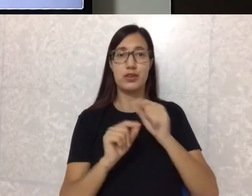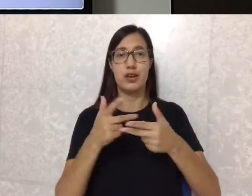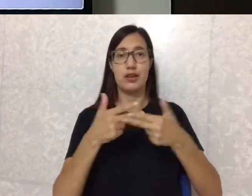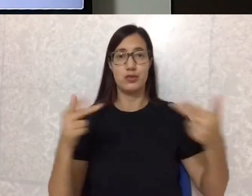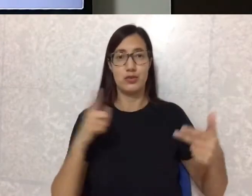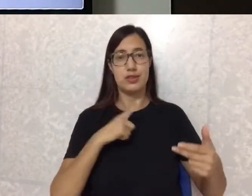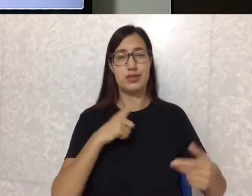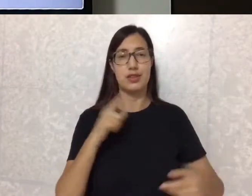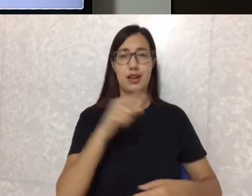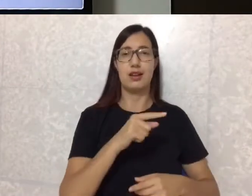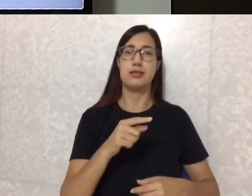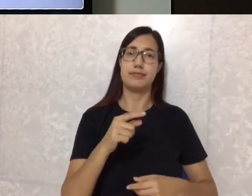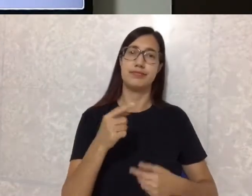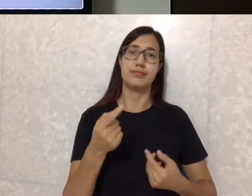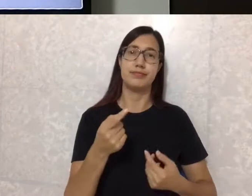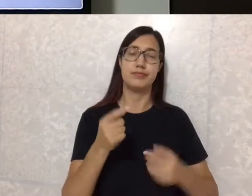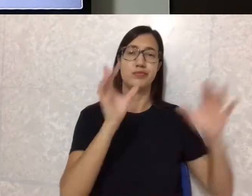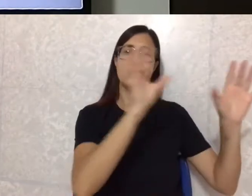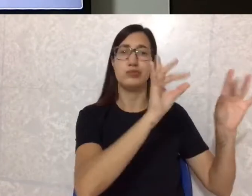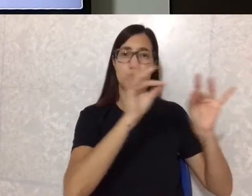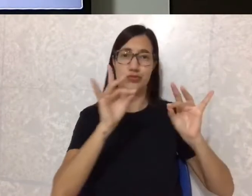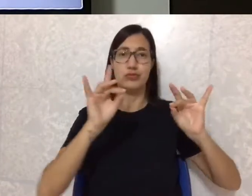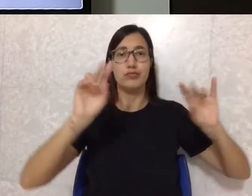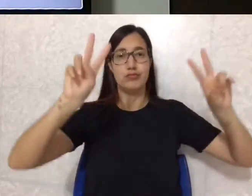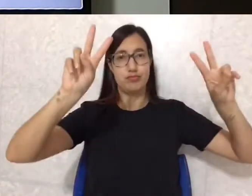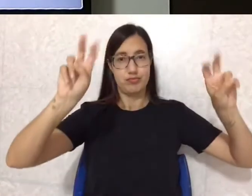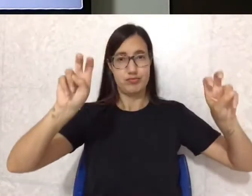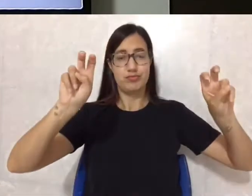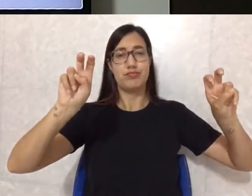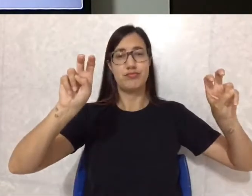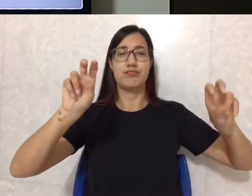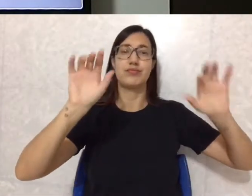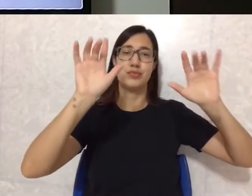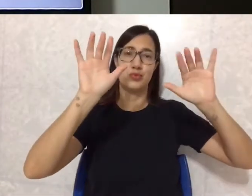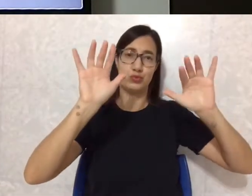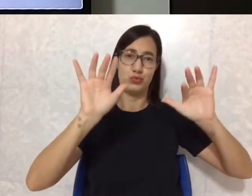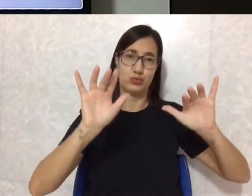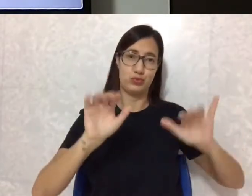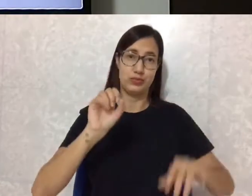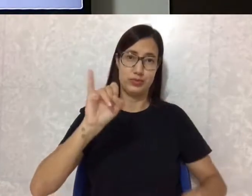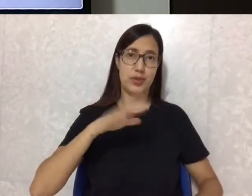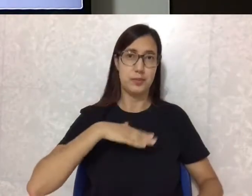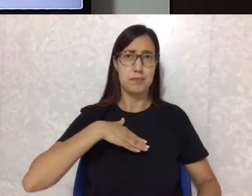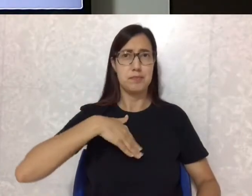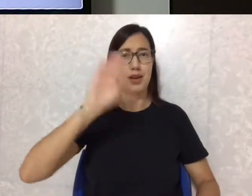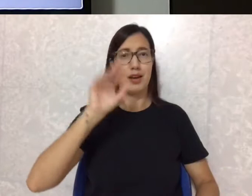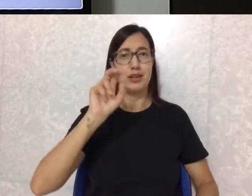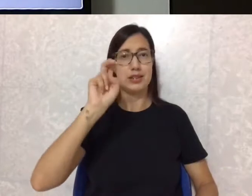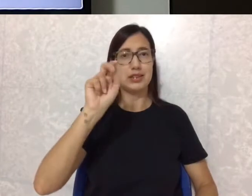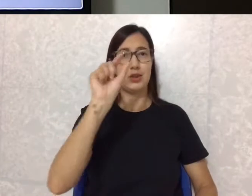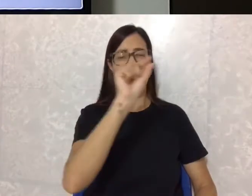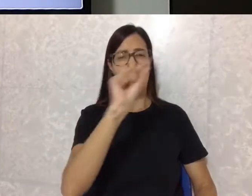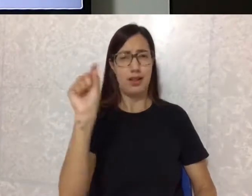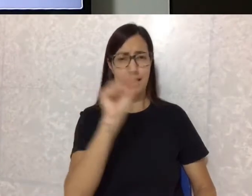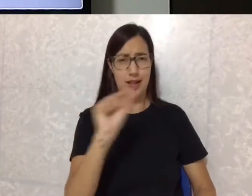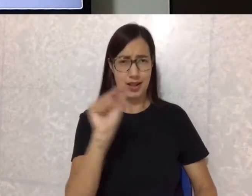colocar aspas, vai escrever o texto da forma que está lá, fechar com aspas, né? Se tiver mais de 5 linhas, você vai botar com a fonte menor, recuado. Então tem as